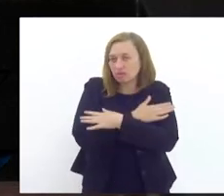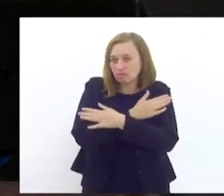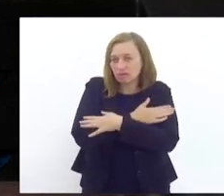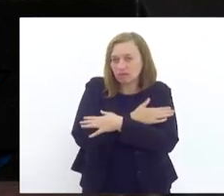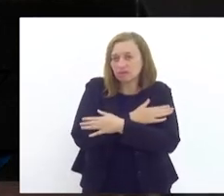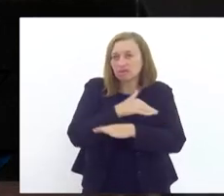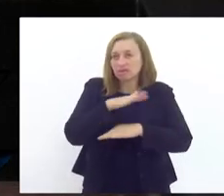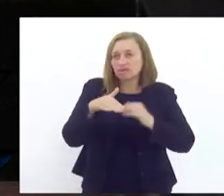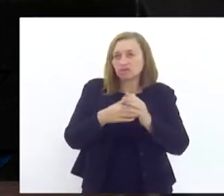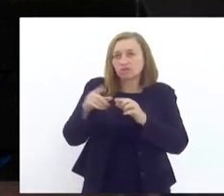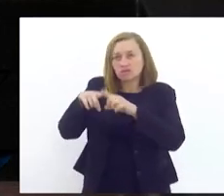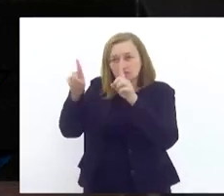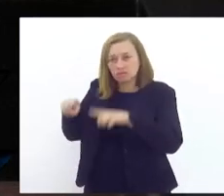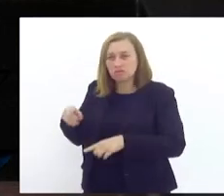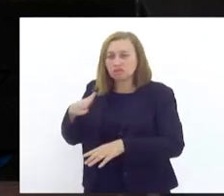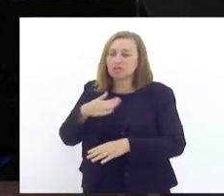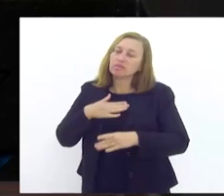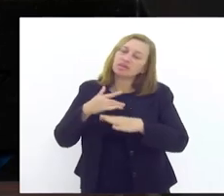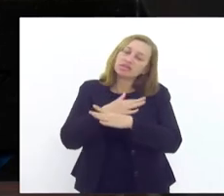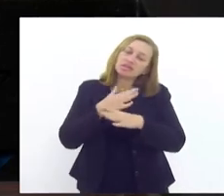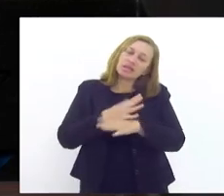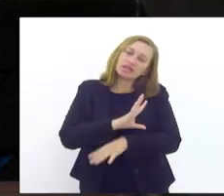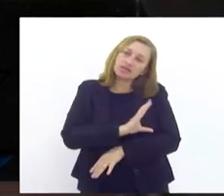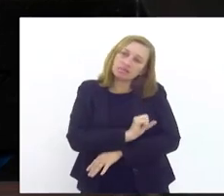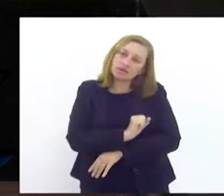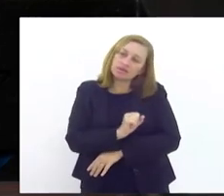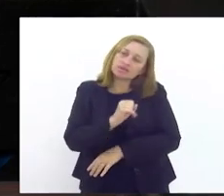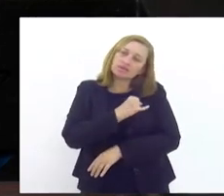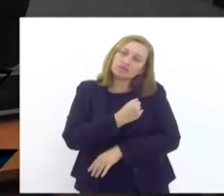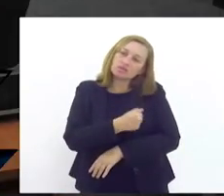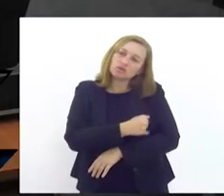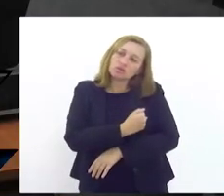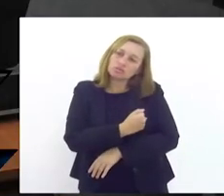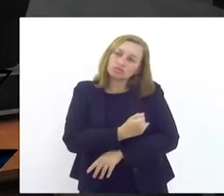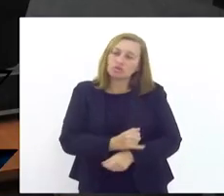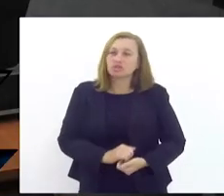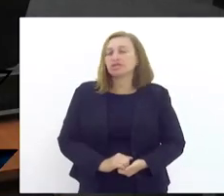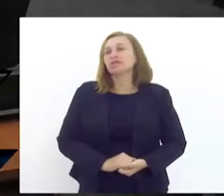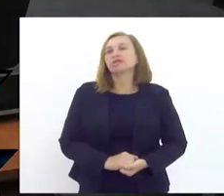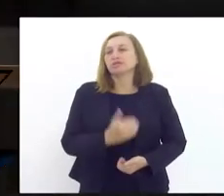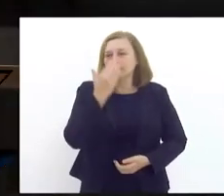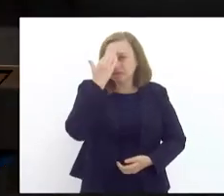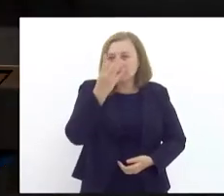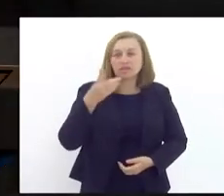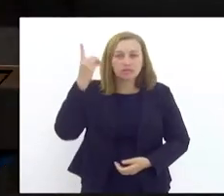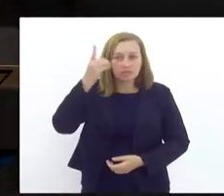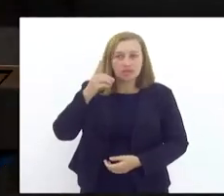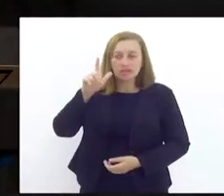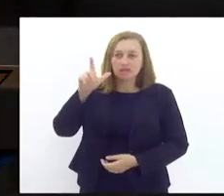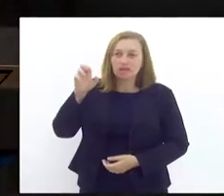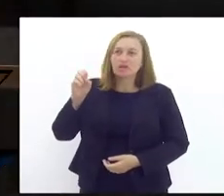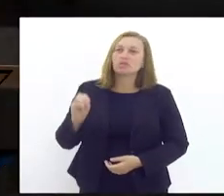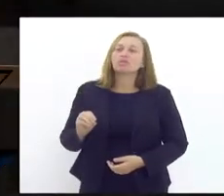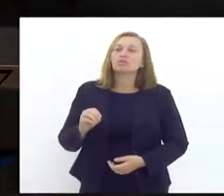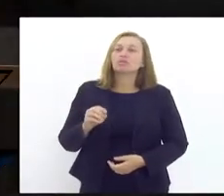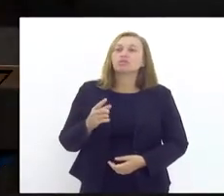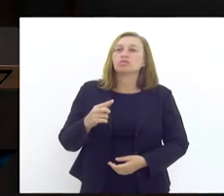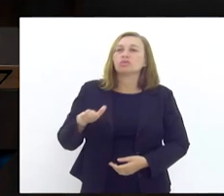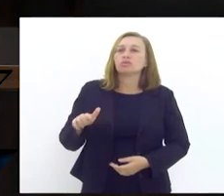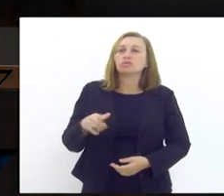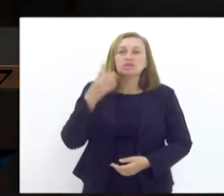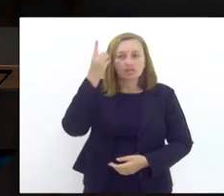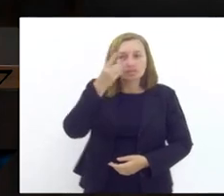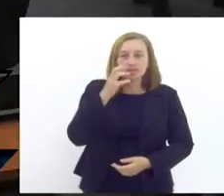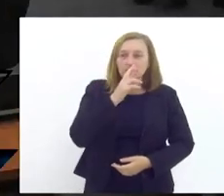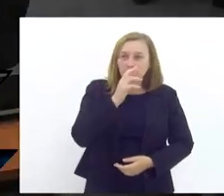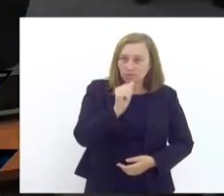a todos servidores da minha querida cidade São João de Meriti Obrigado Deputado Leo Vieira o próximo é o deputado